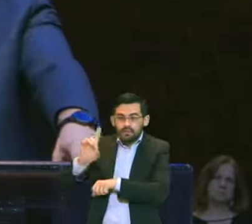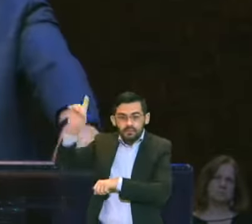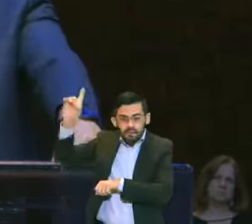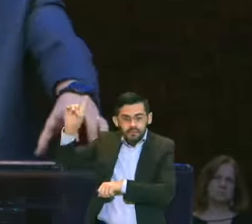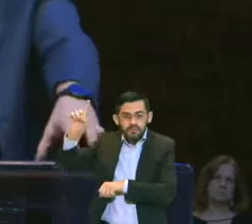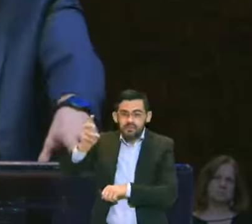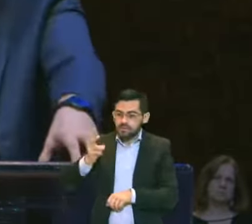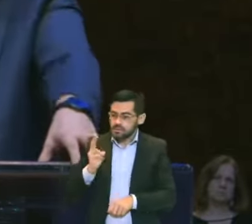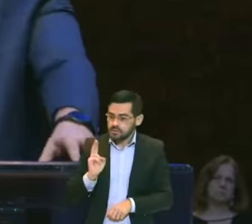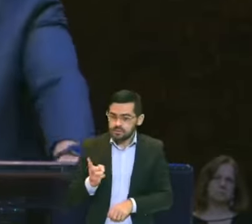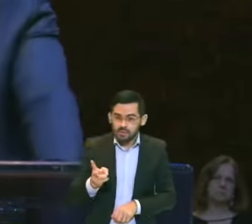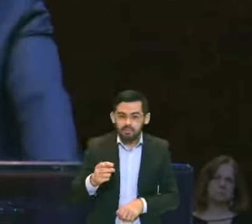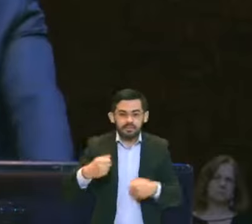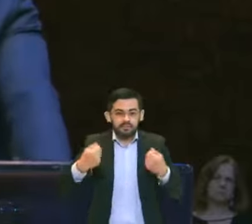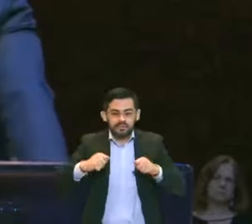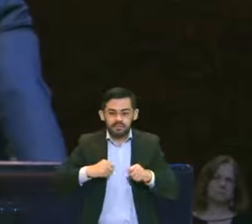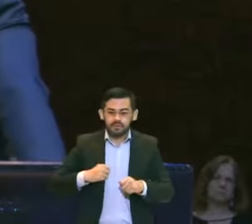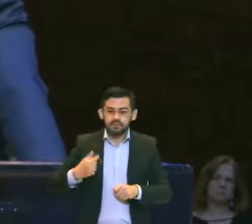espera ativa.